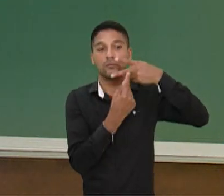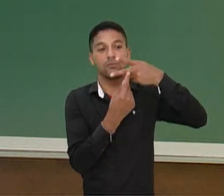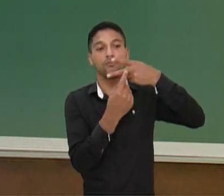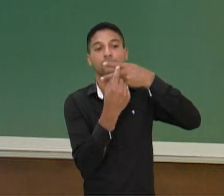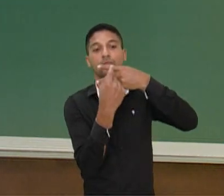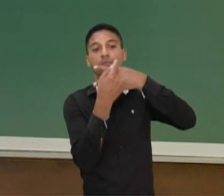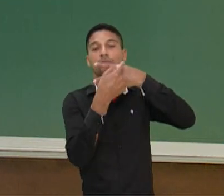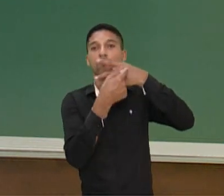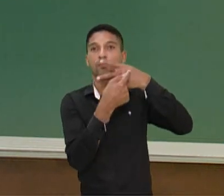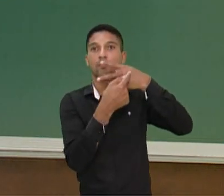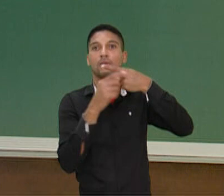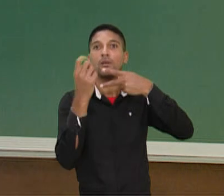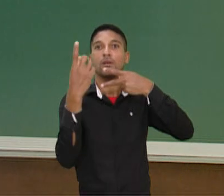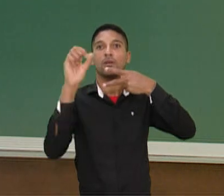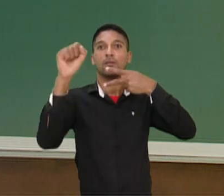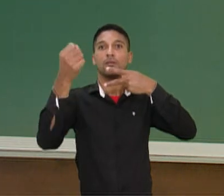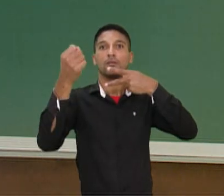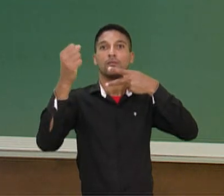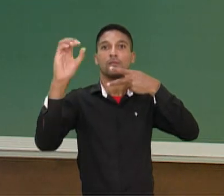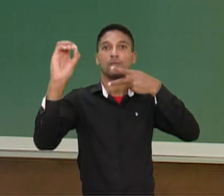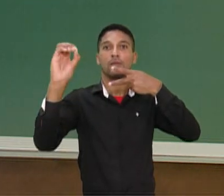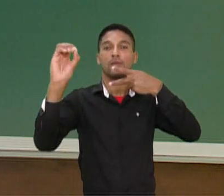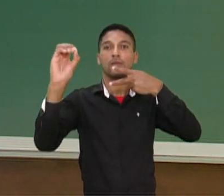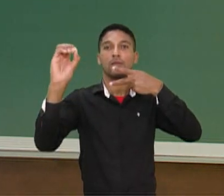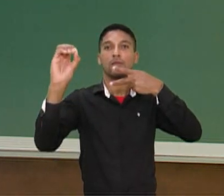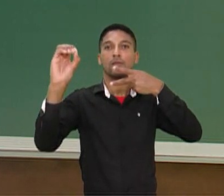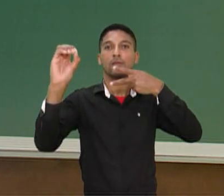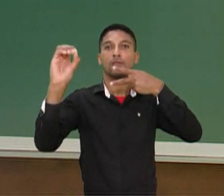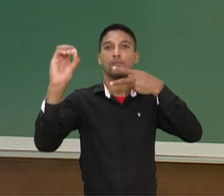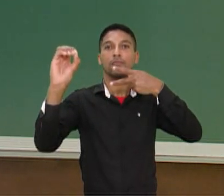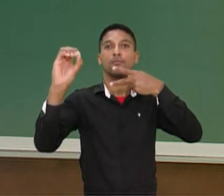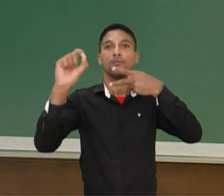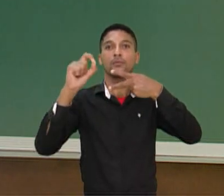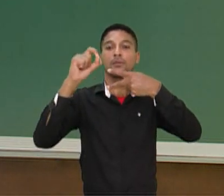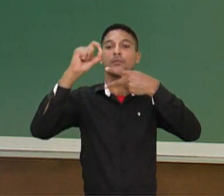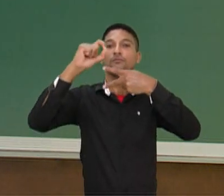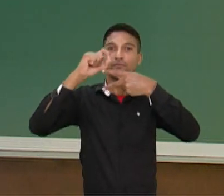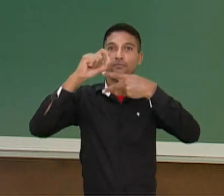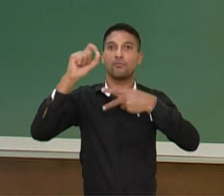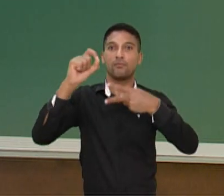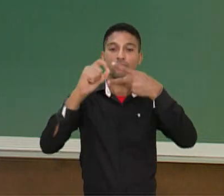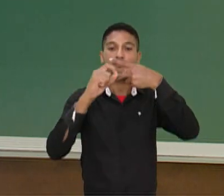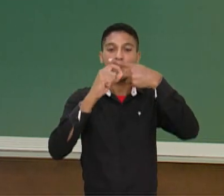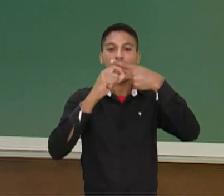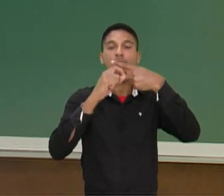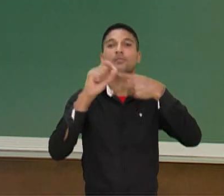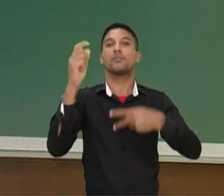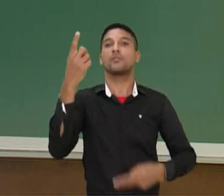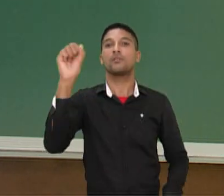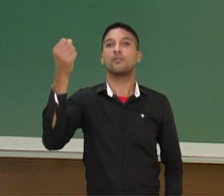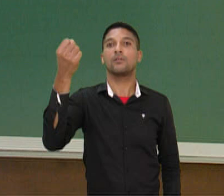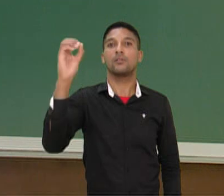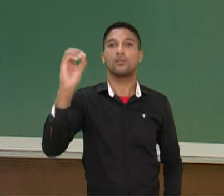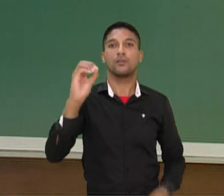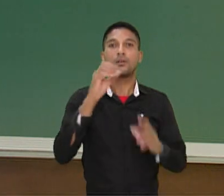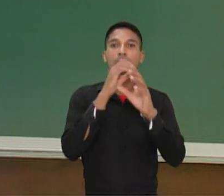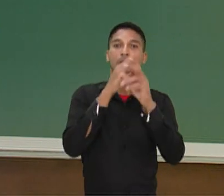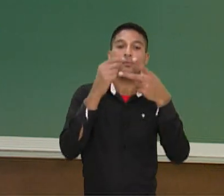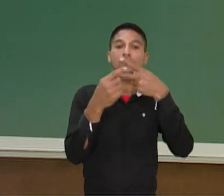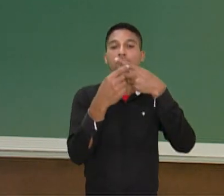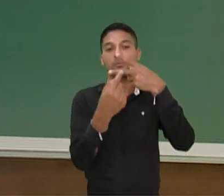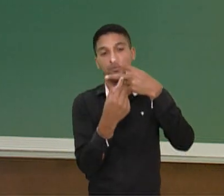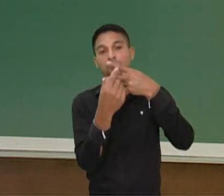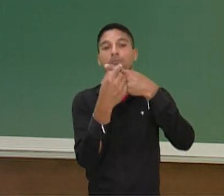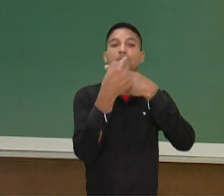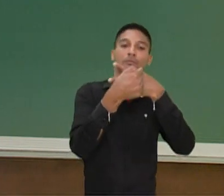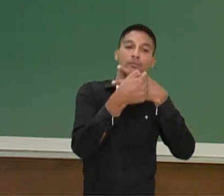Difícil de ver isso? Tem que decorar? Claro que não, você tem que olhar o desenho. O desenho já nos diz que eles formam